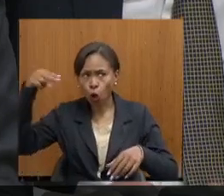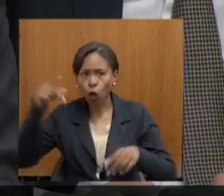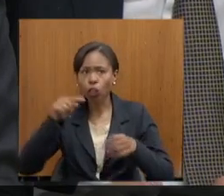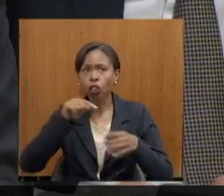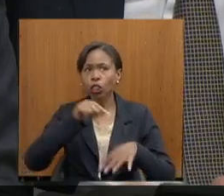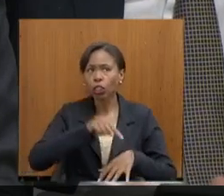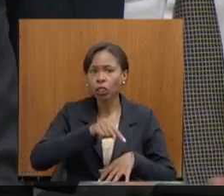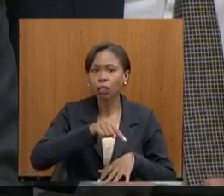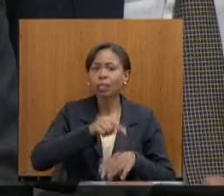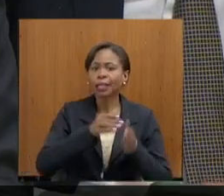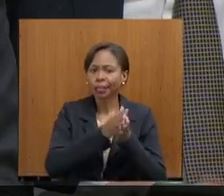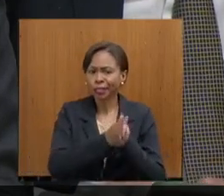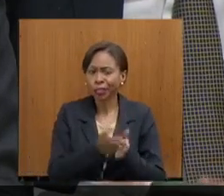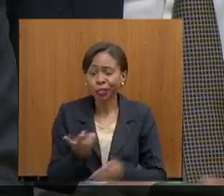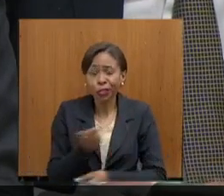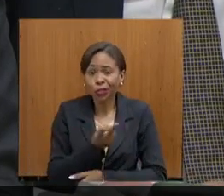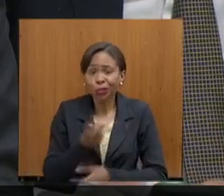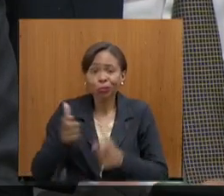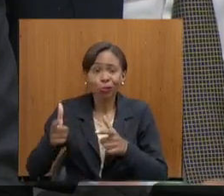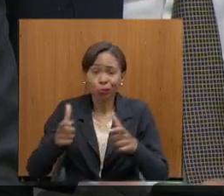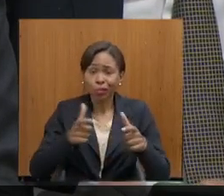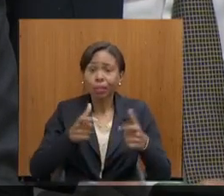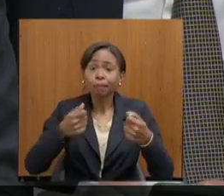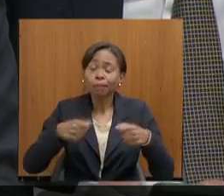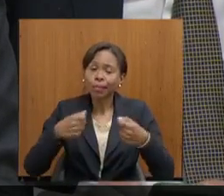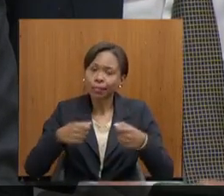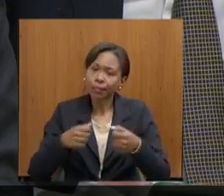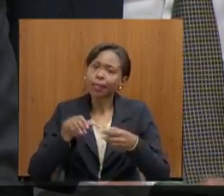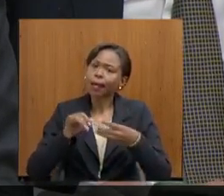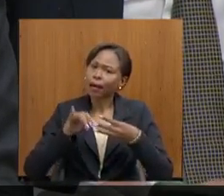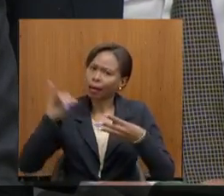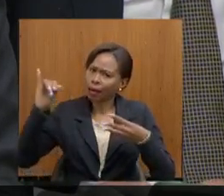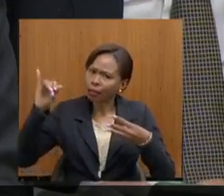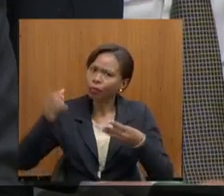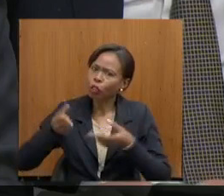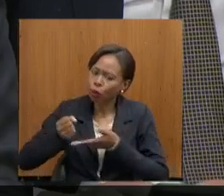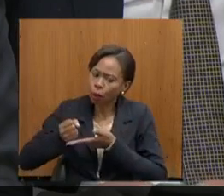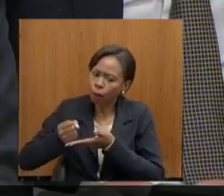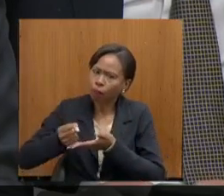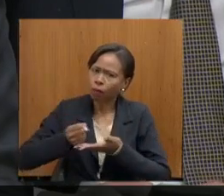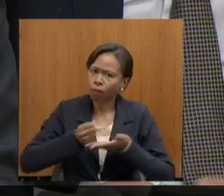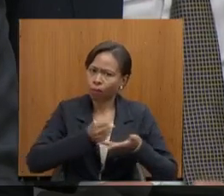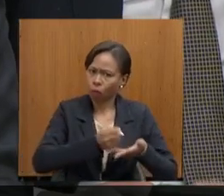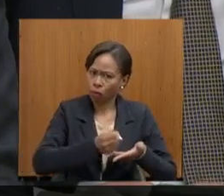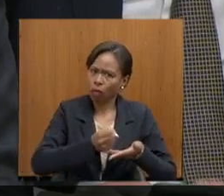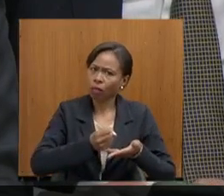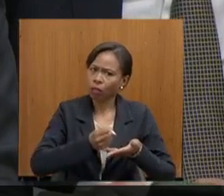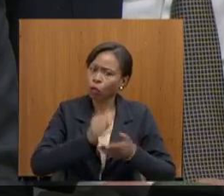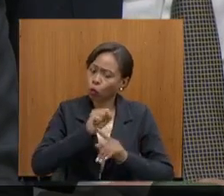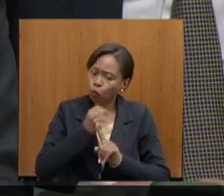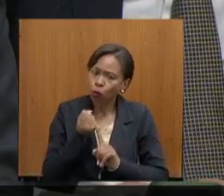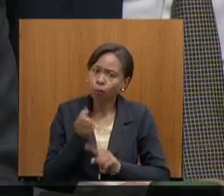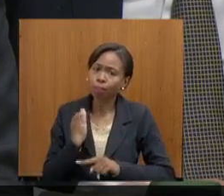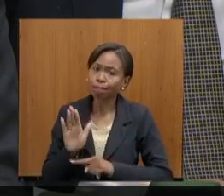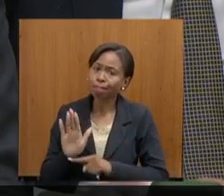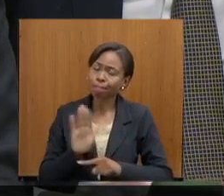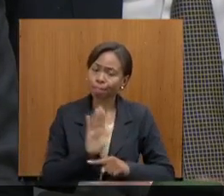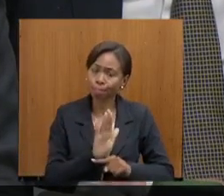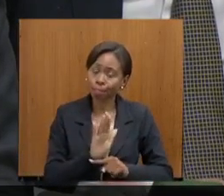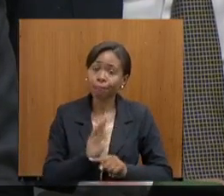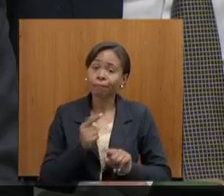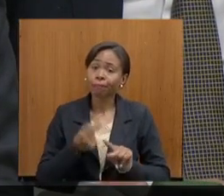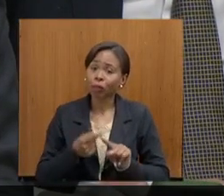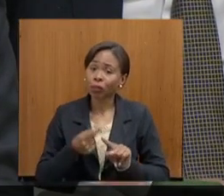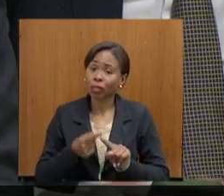né Precisa de apoio da Cemig e social da Cemig para que a gente possa priorizar